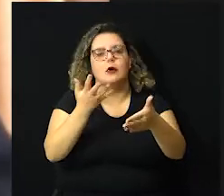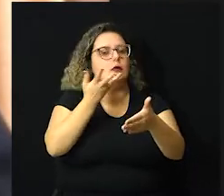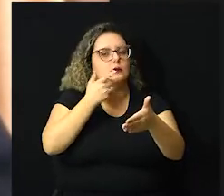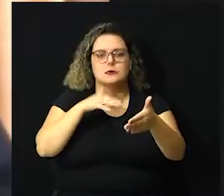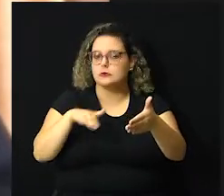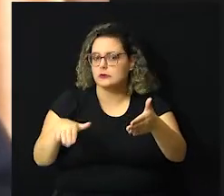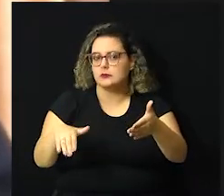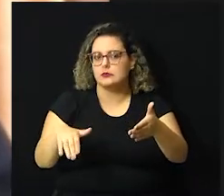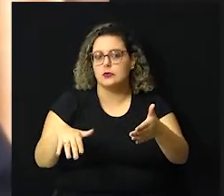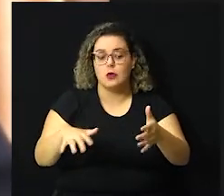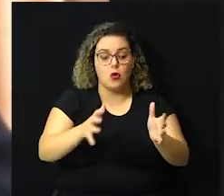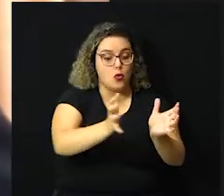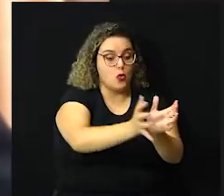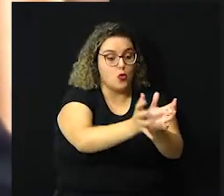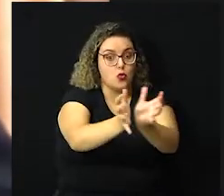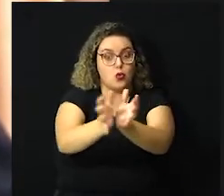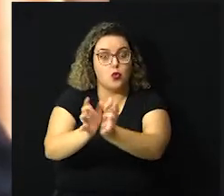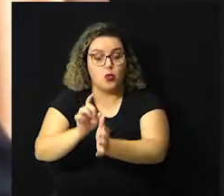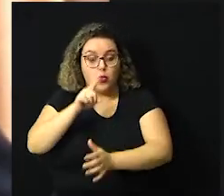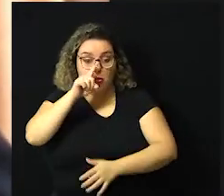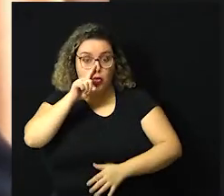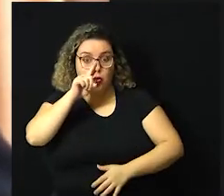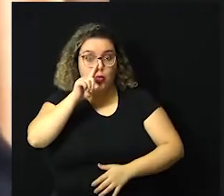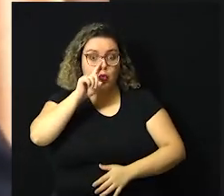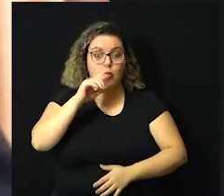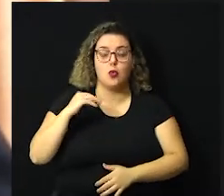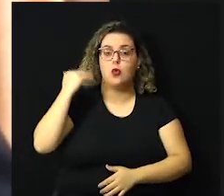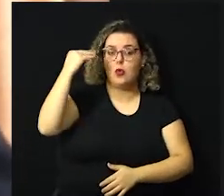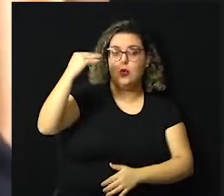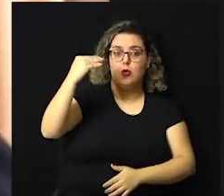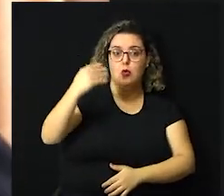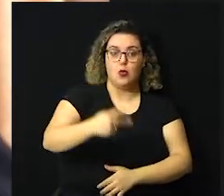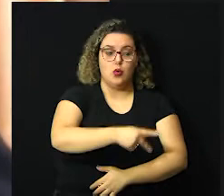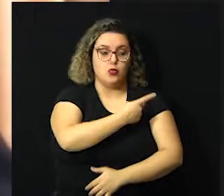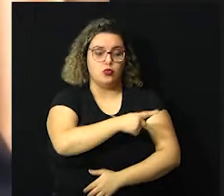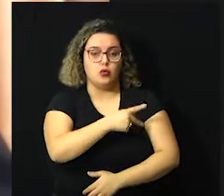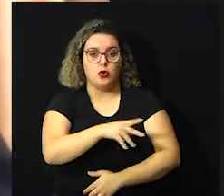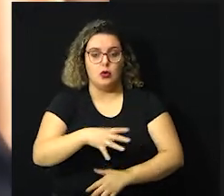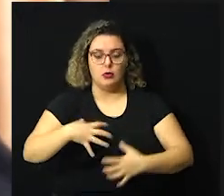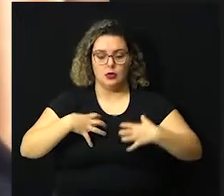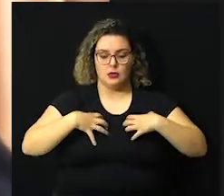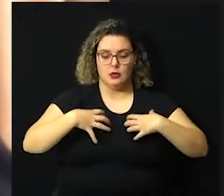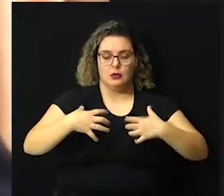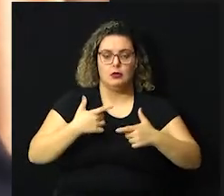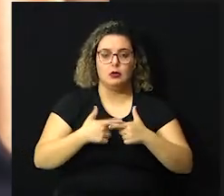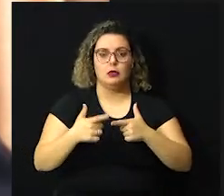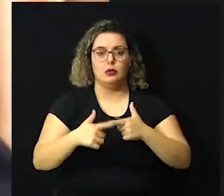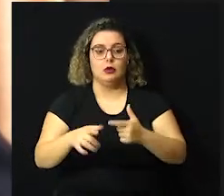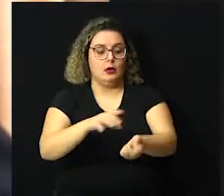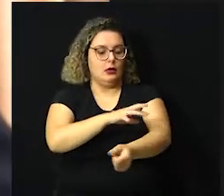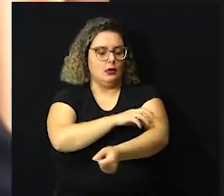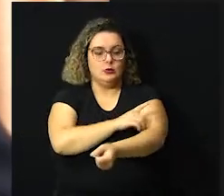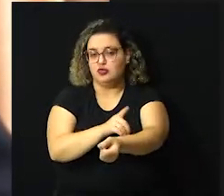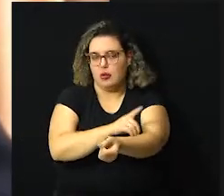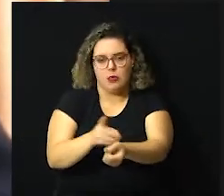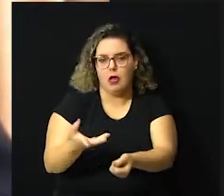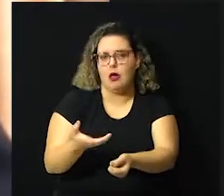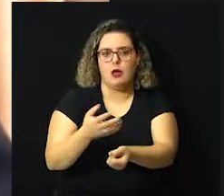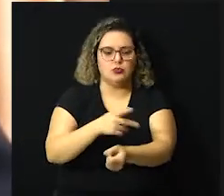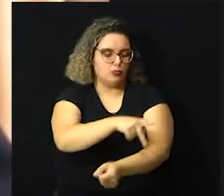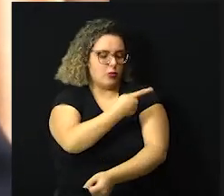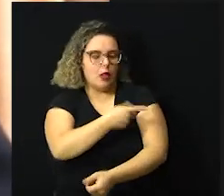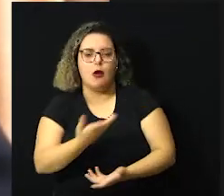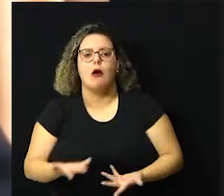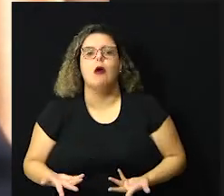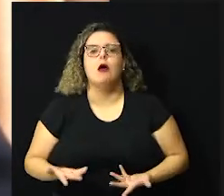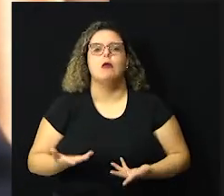tínhamos vários grupos de risco, adultos hipertensos, adultos com asma brônquica, adultos obesos, adultos diabéticos, pessoas com muita